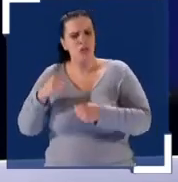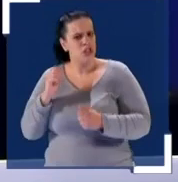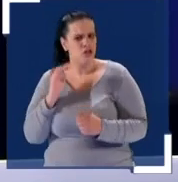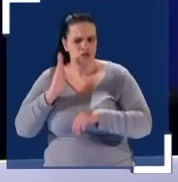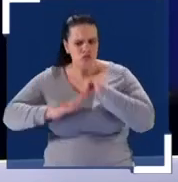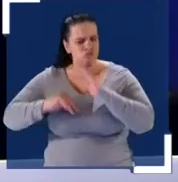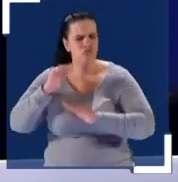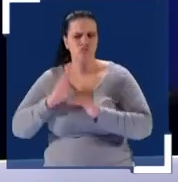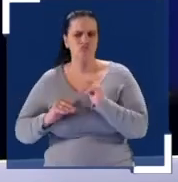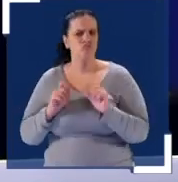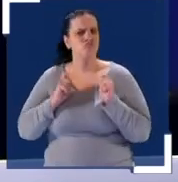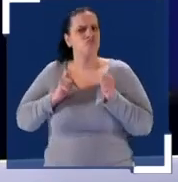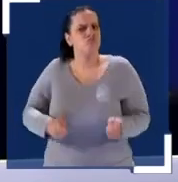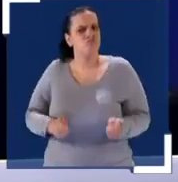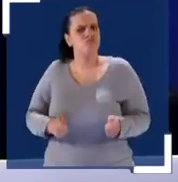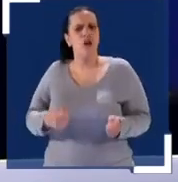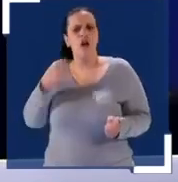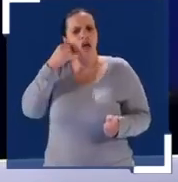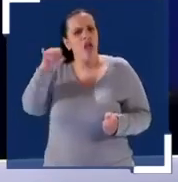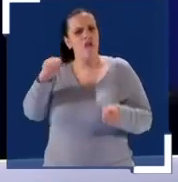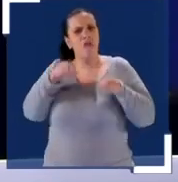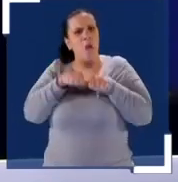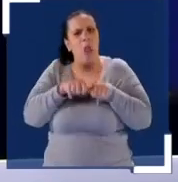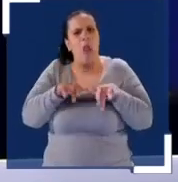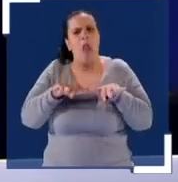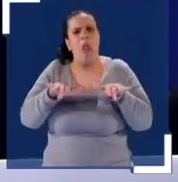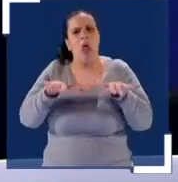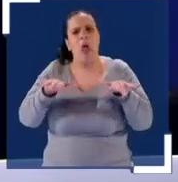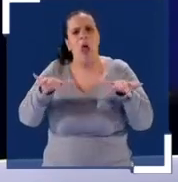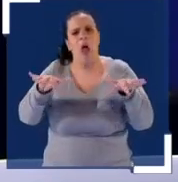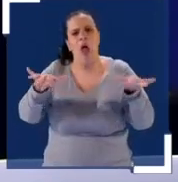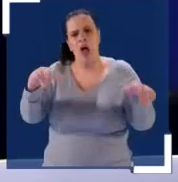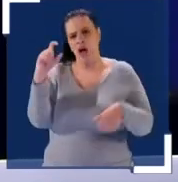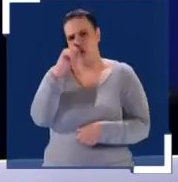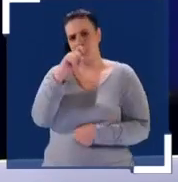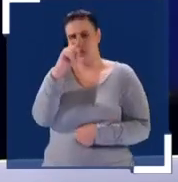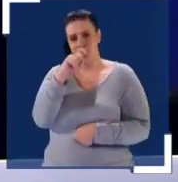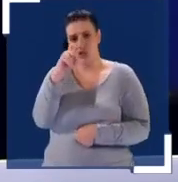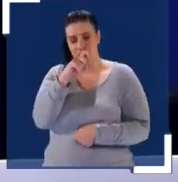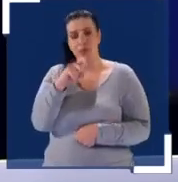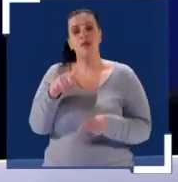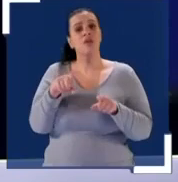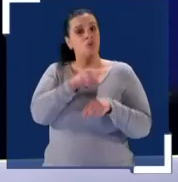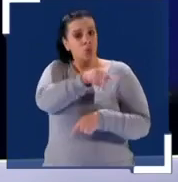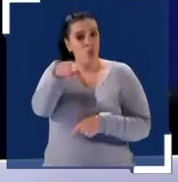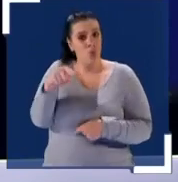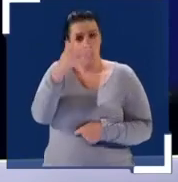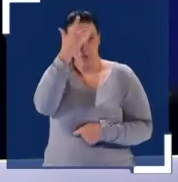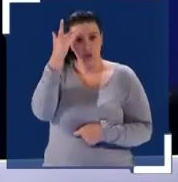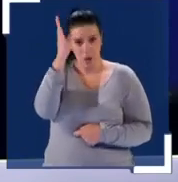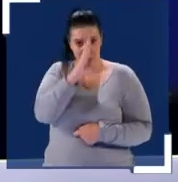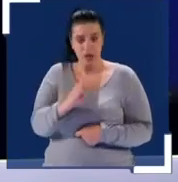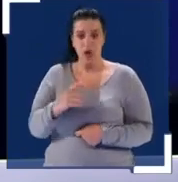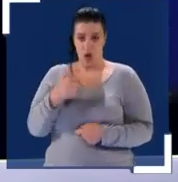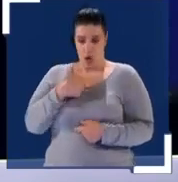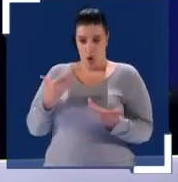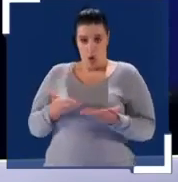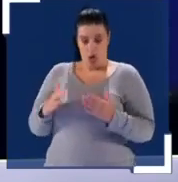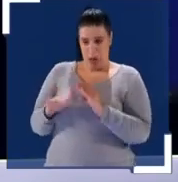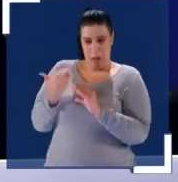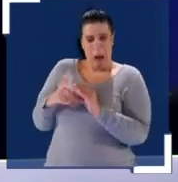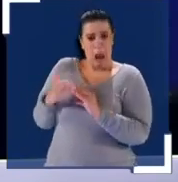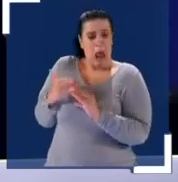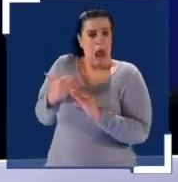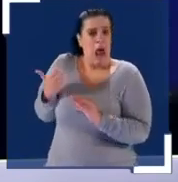muito rigorosa para impedir essa proliferação de fake news. A própria população, eu recebi, Daniela, hoje, centenas,